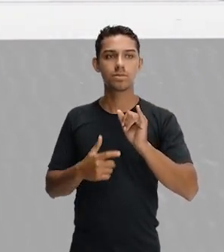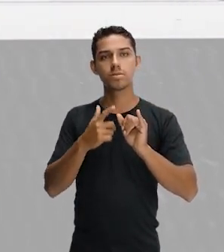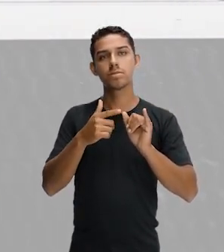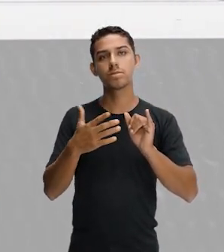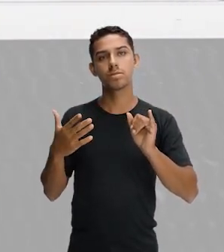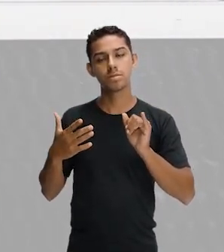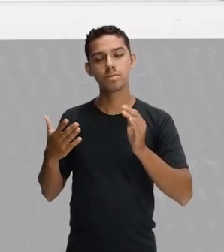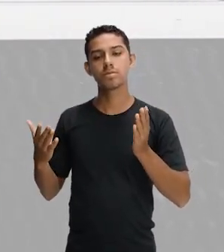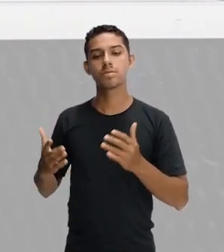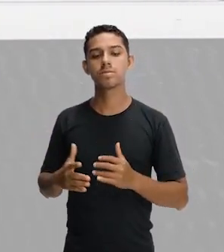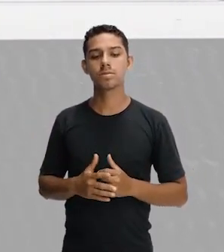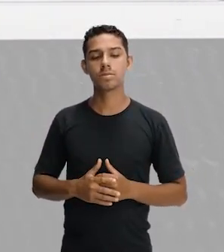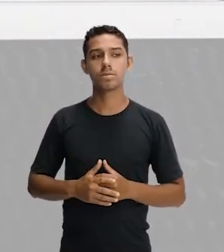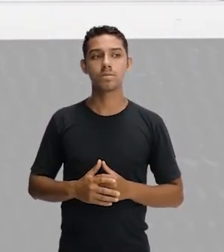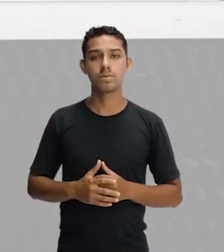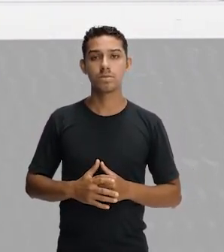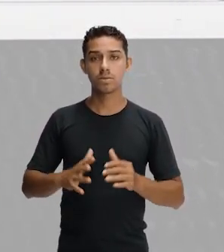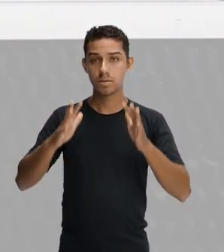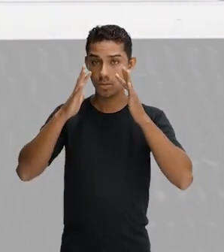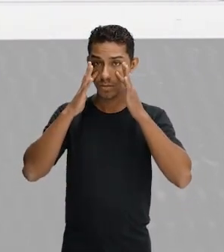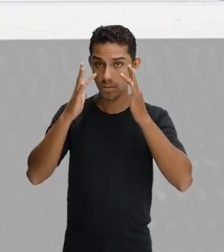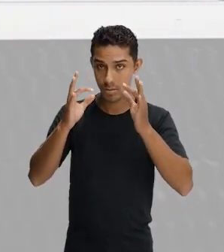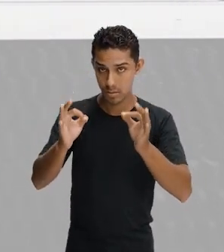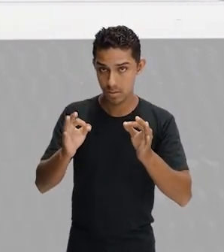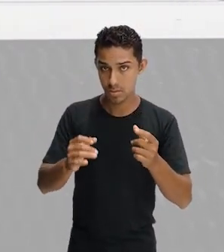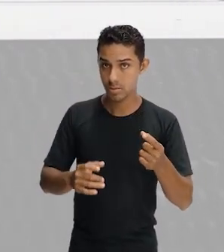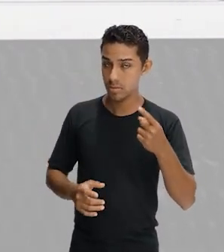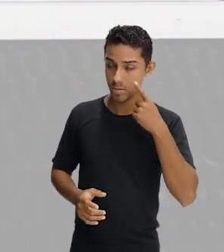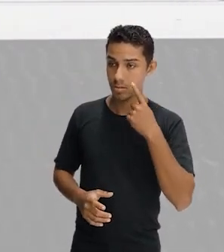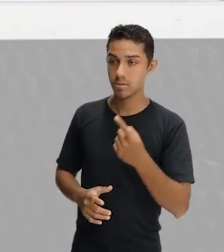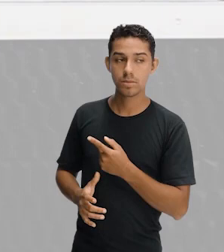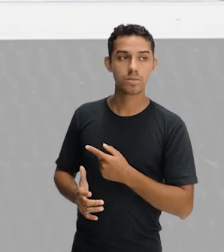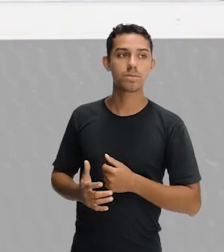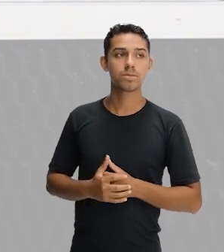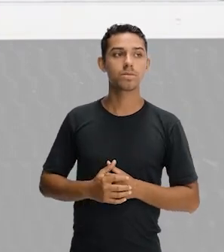seguinte, presta bem atenção.